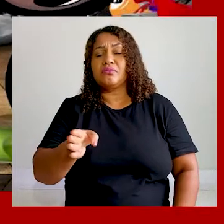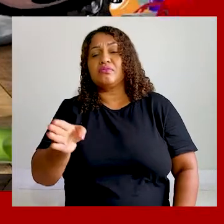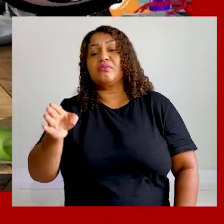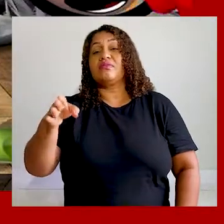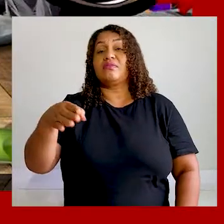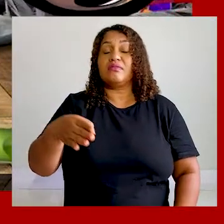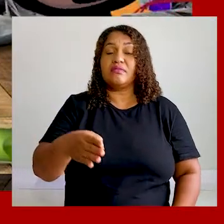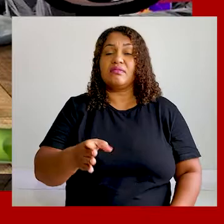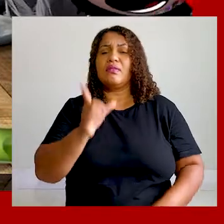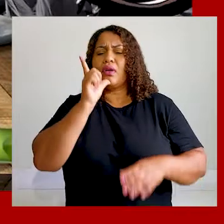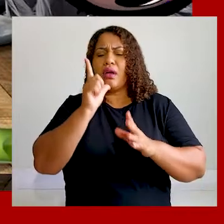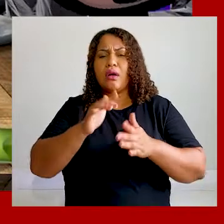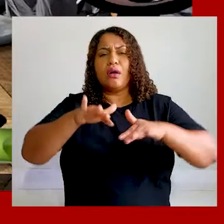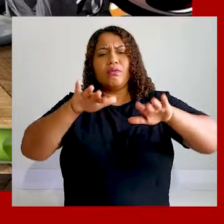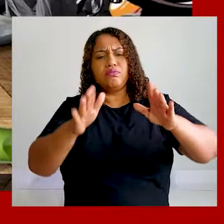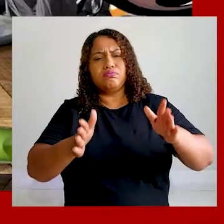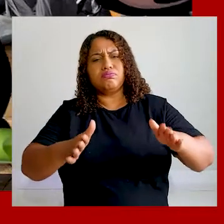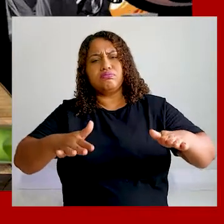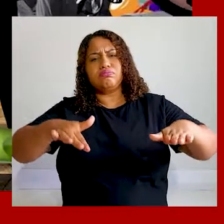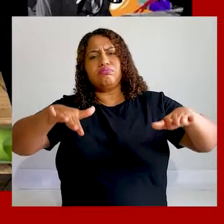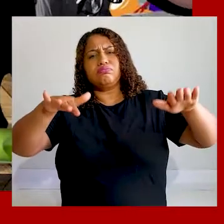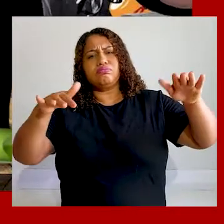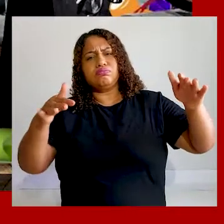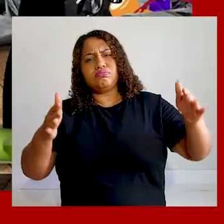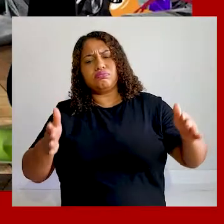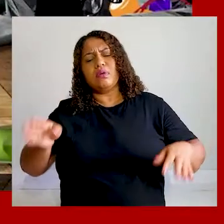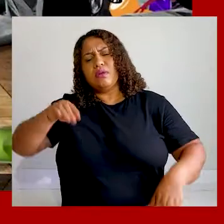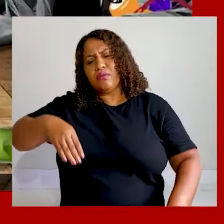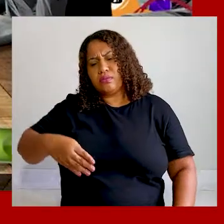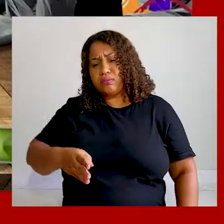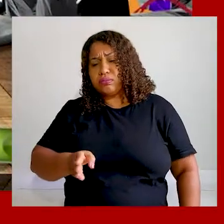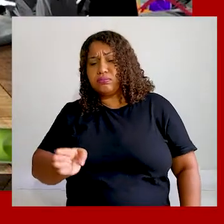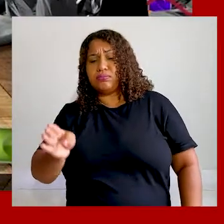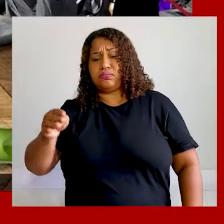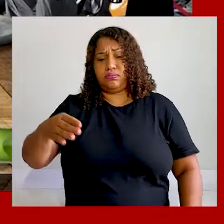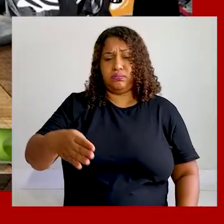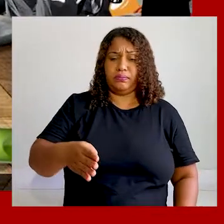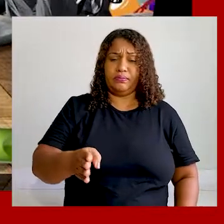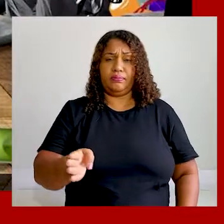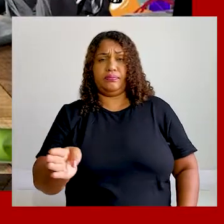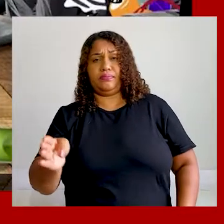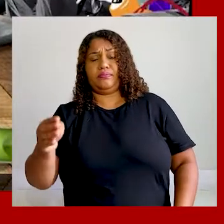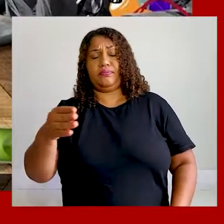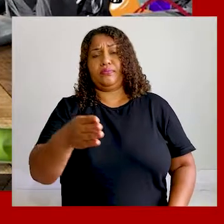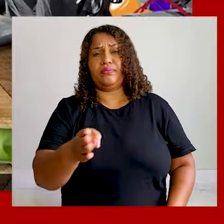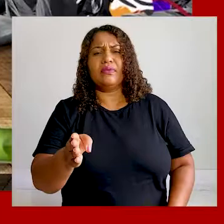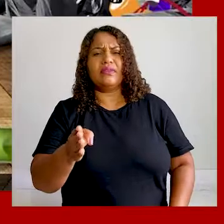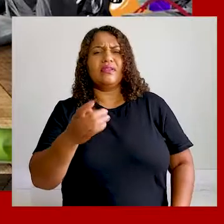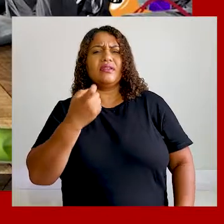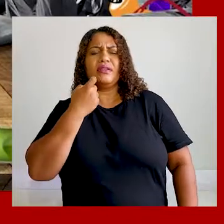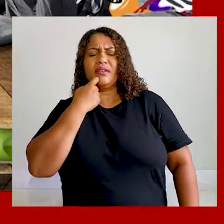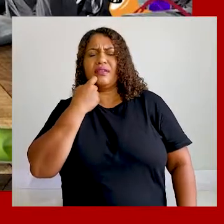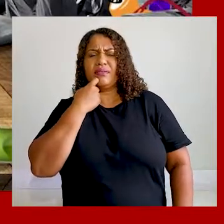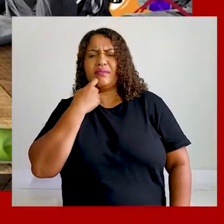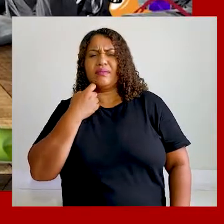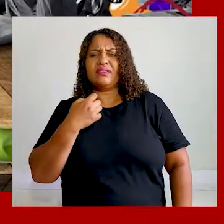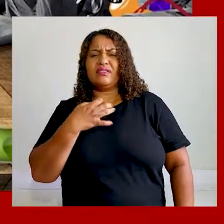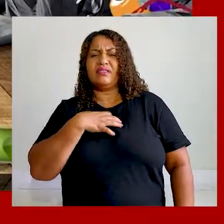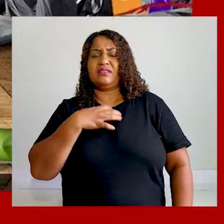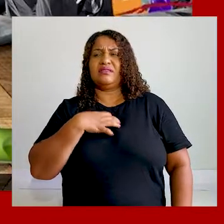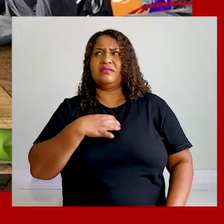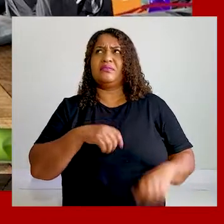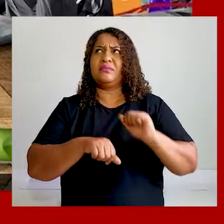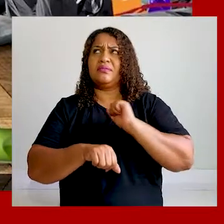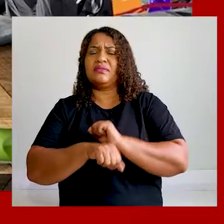sob o luar, em direção ao mar, aos trancos e barrancos, até que o peixinho se